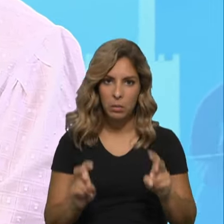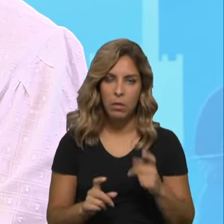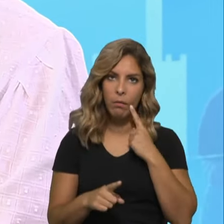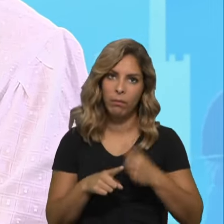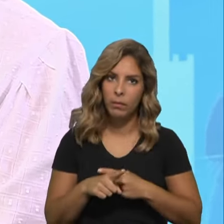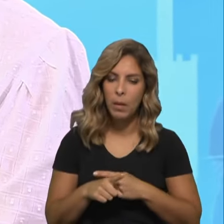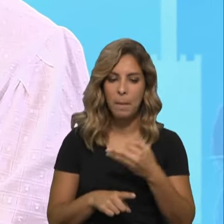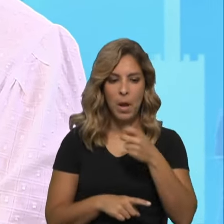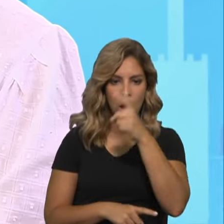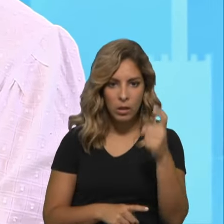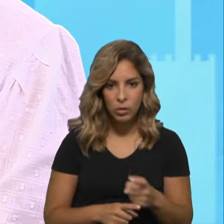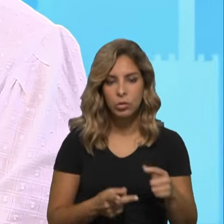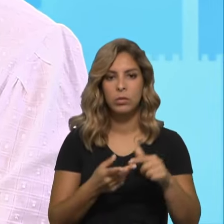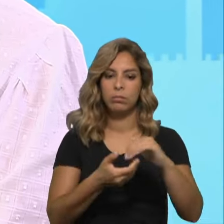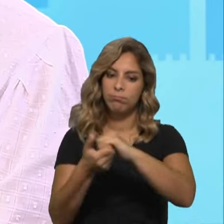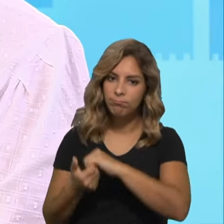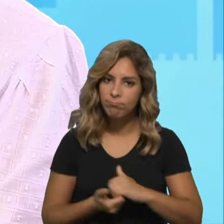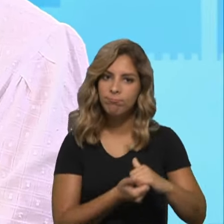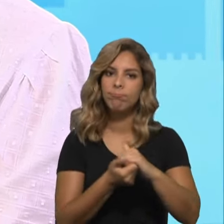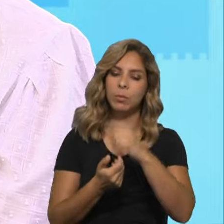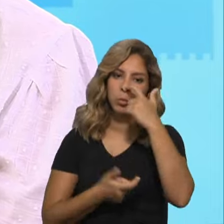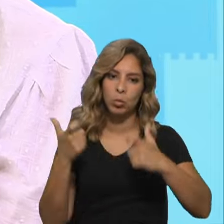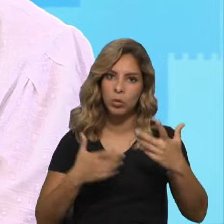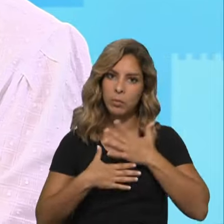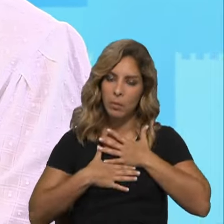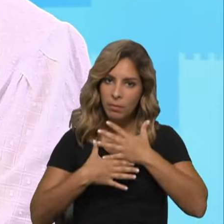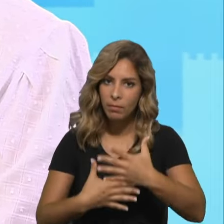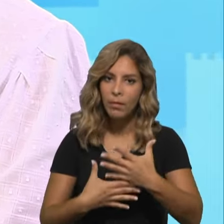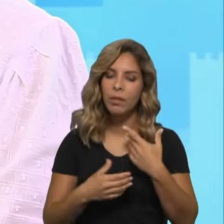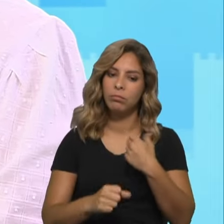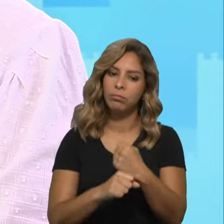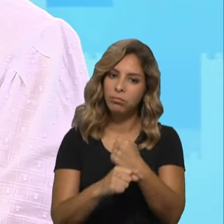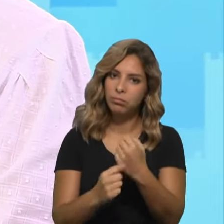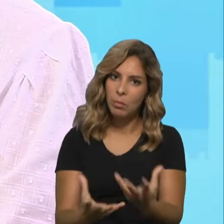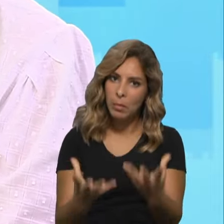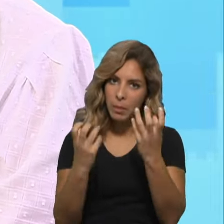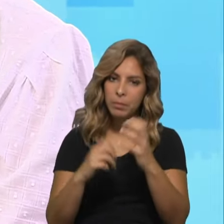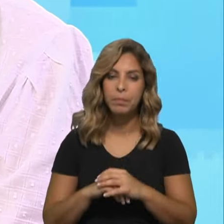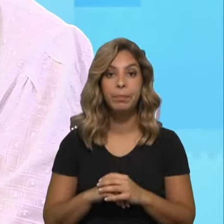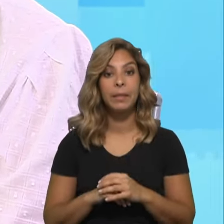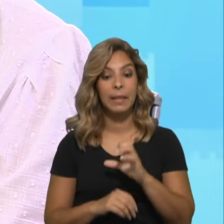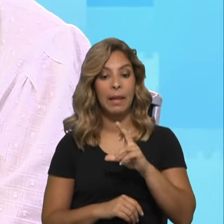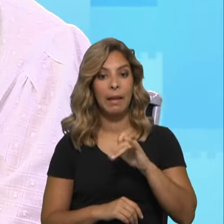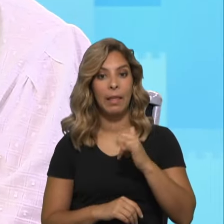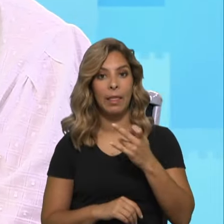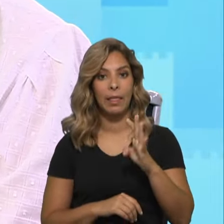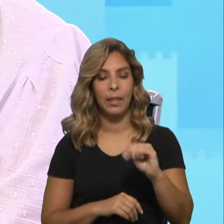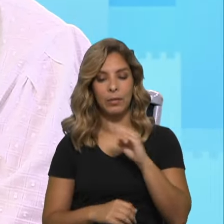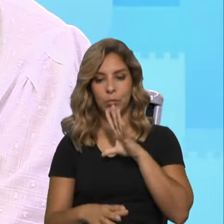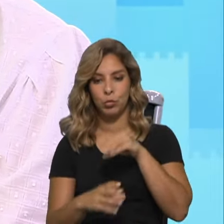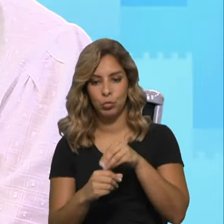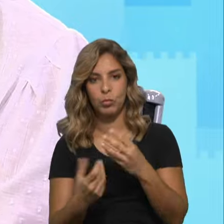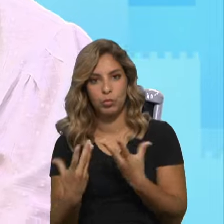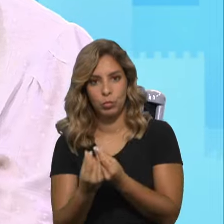paz a solidariedade o voluntariado portanto esta estratégia da Cáritas em Portugal de começar o trabalho com com